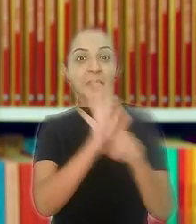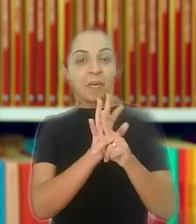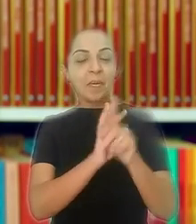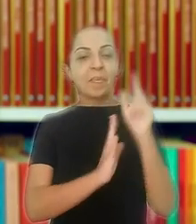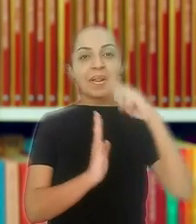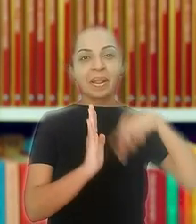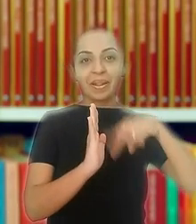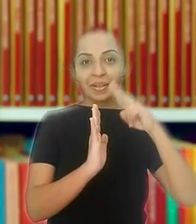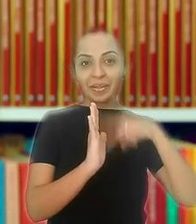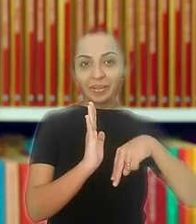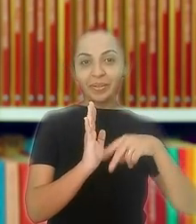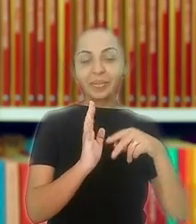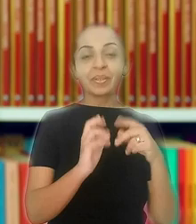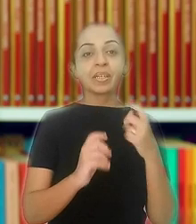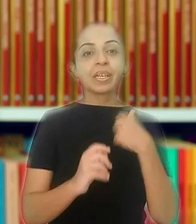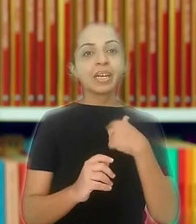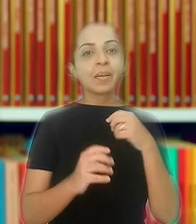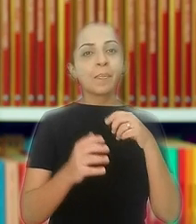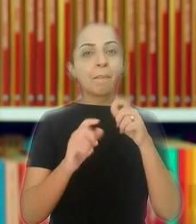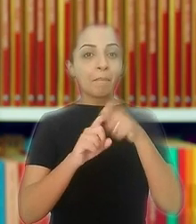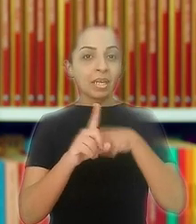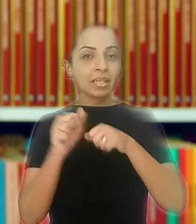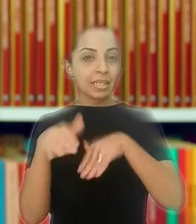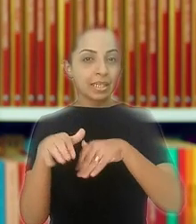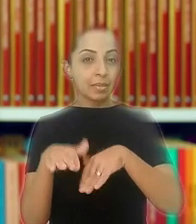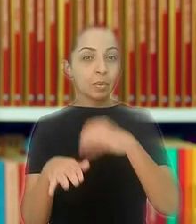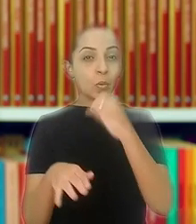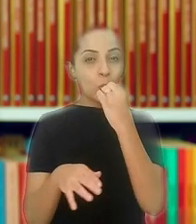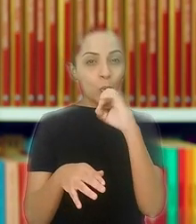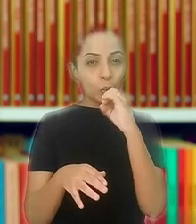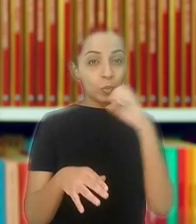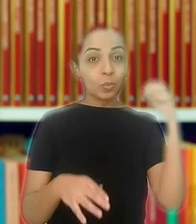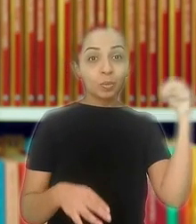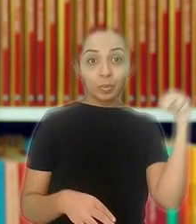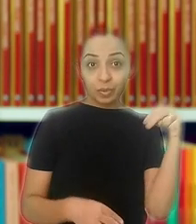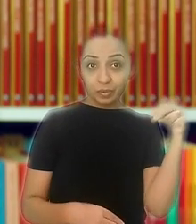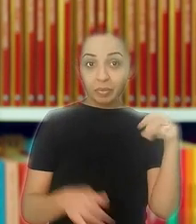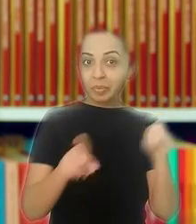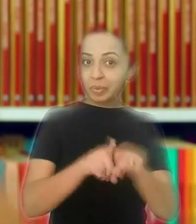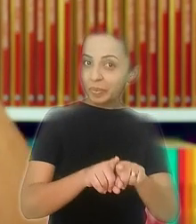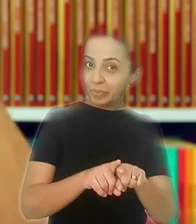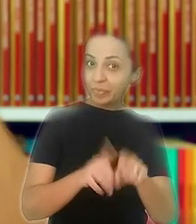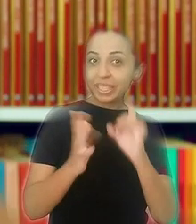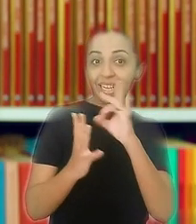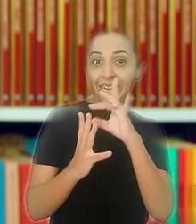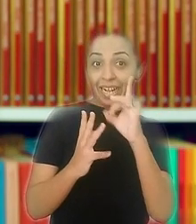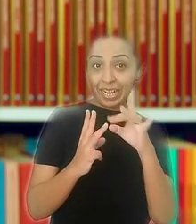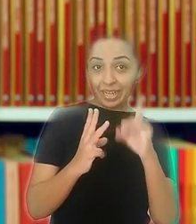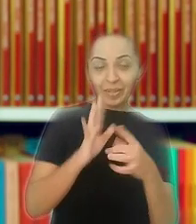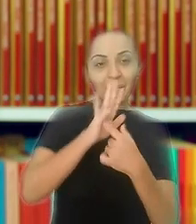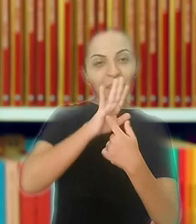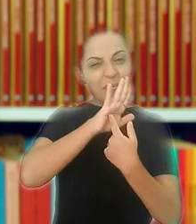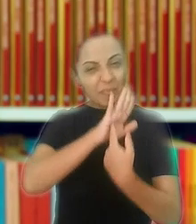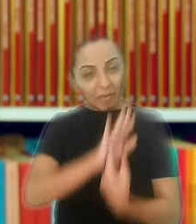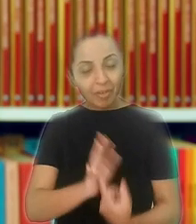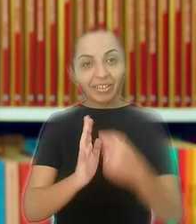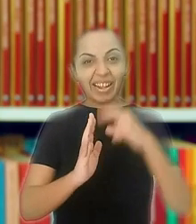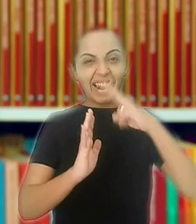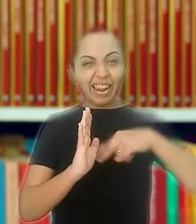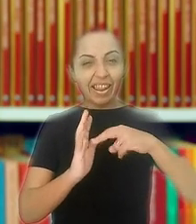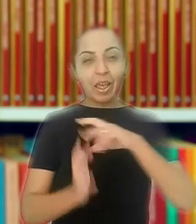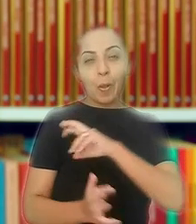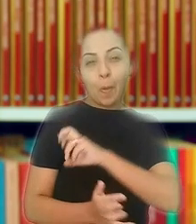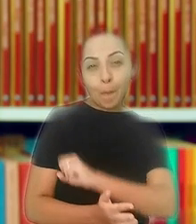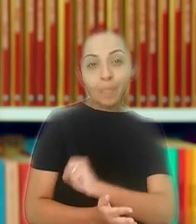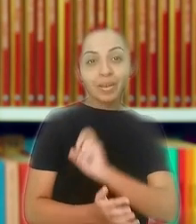a pilha tá bem boa nós temos livros aqui que eu li em setembro outubro e novembro eu vou mostrar de cada um deles para vocês aqui